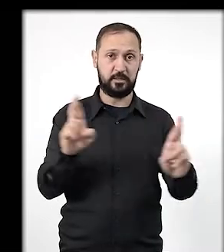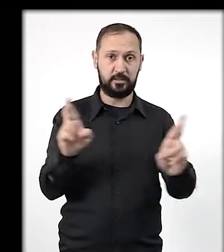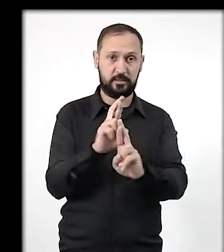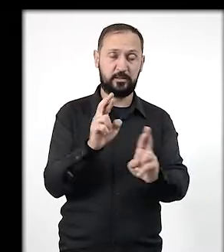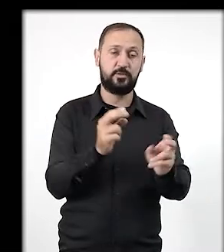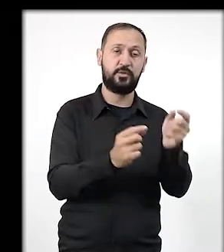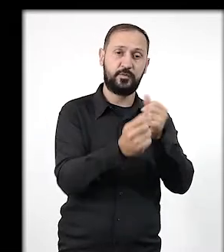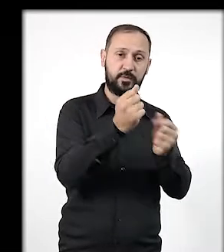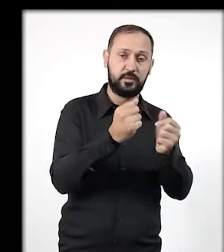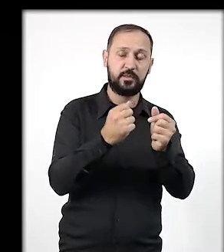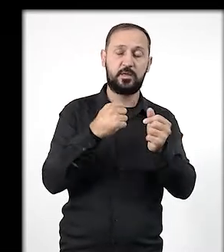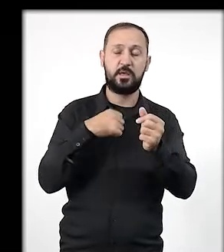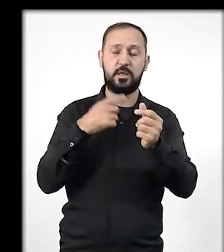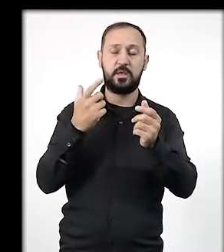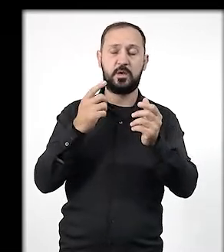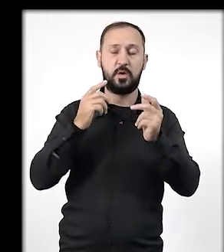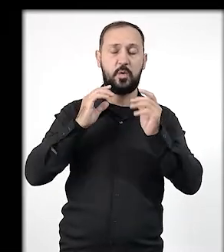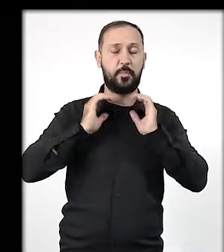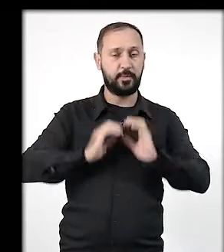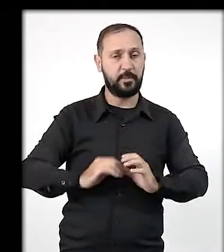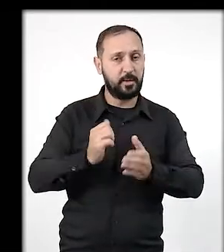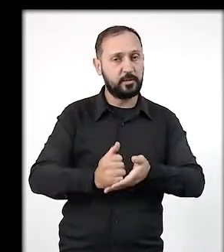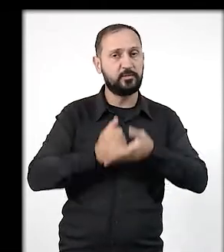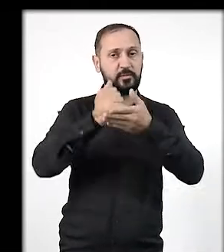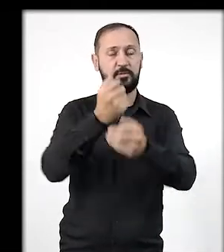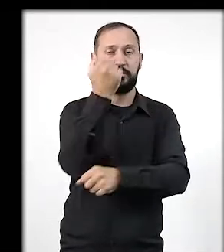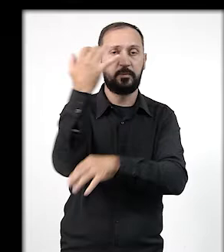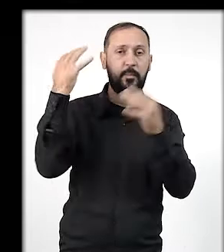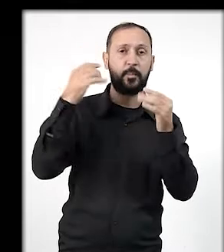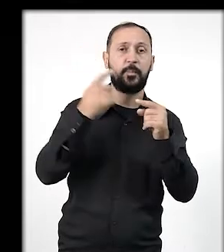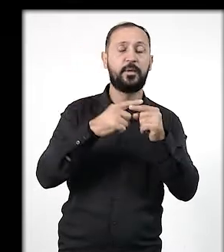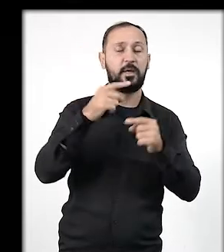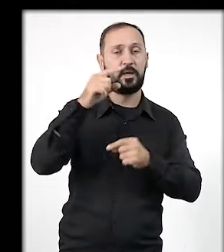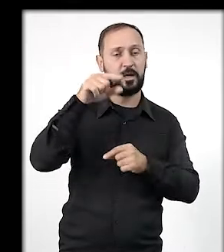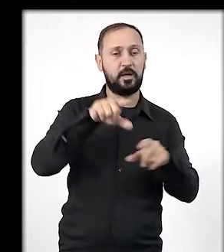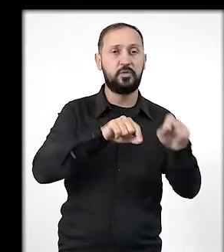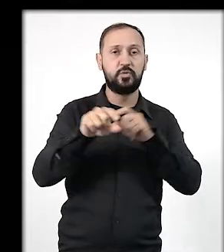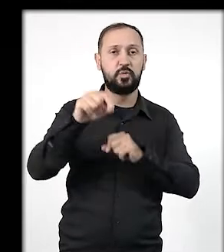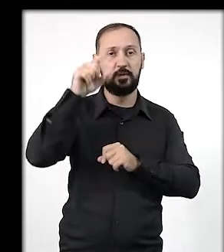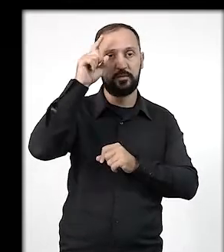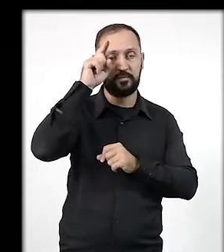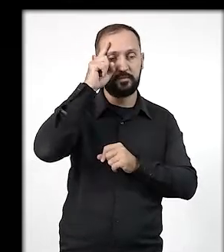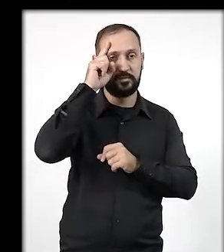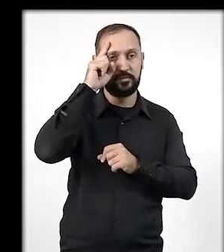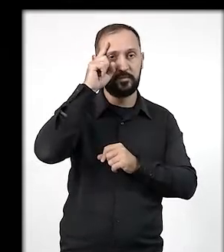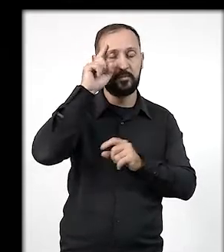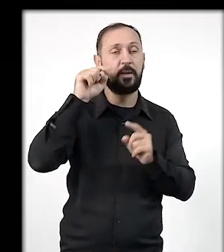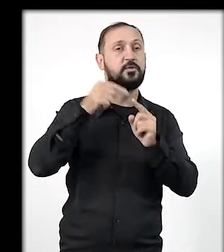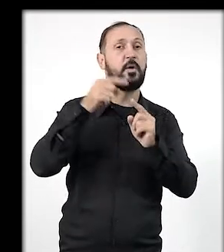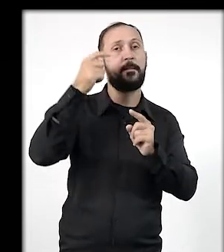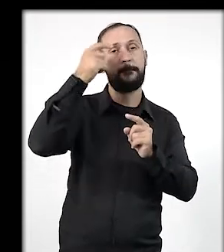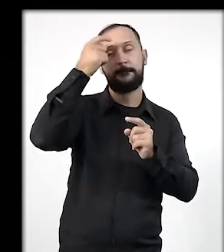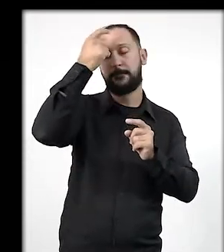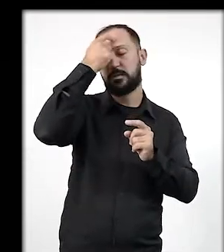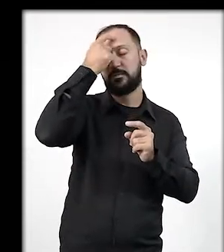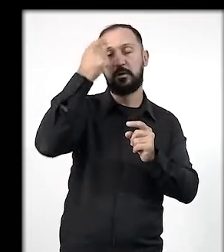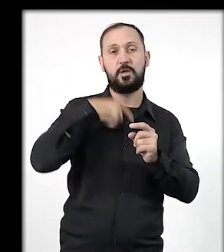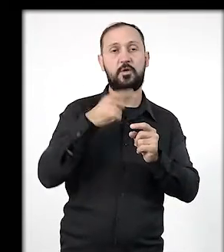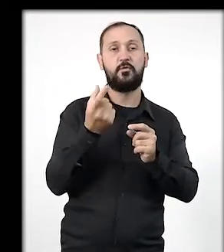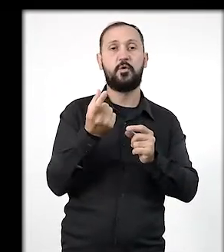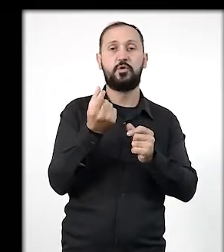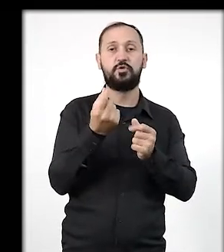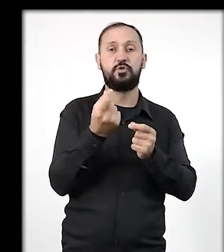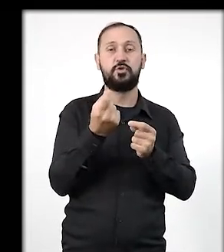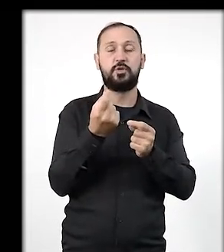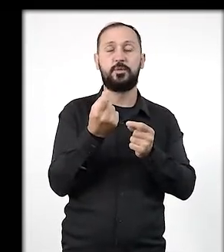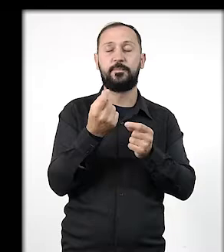entre finanças e comportamento pró-meio ambiente, porque a decisão de cada pessoa no dia a dia às vezes está atrelada não ao pensamento de